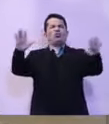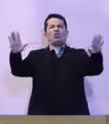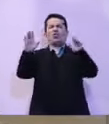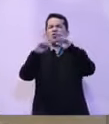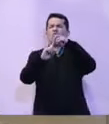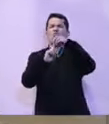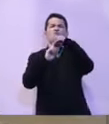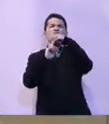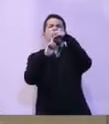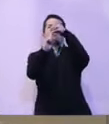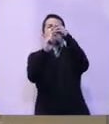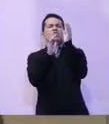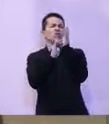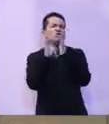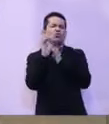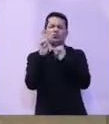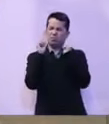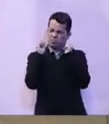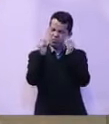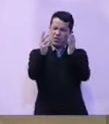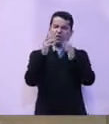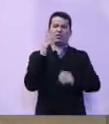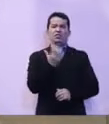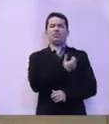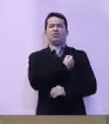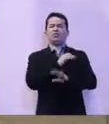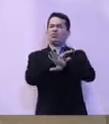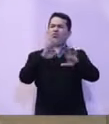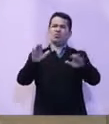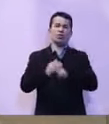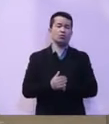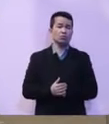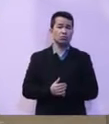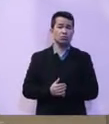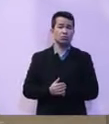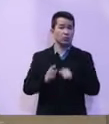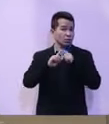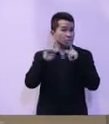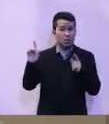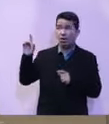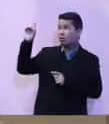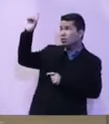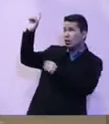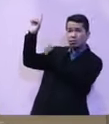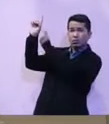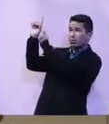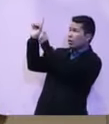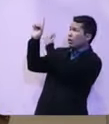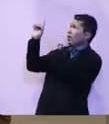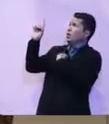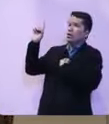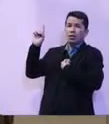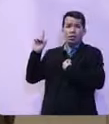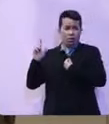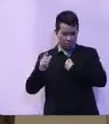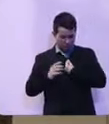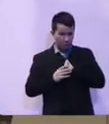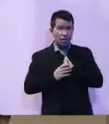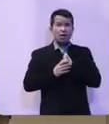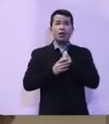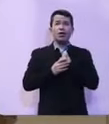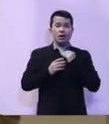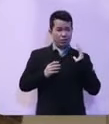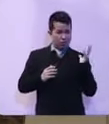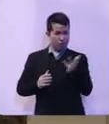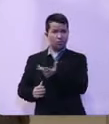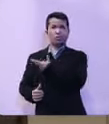E a graça de Deus nos permite, através de Jesus,